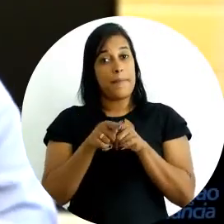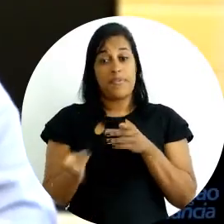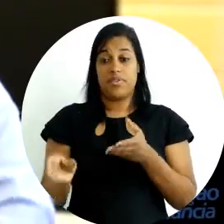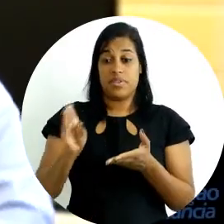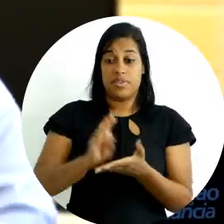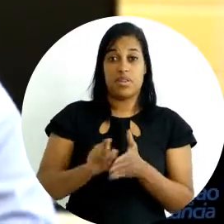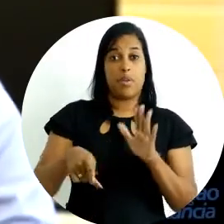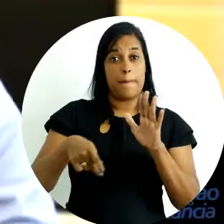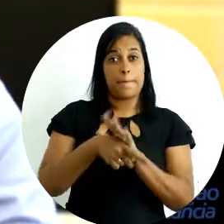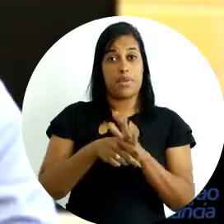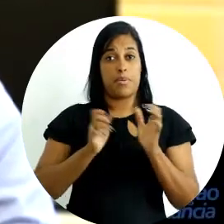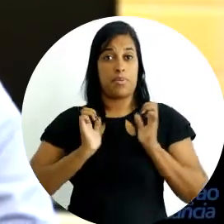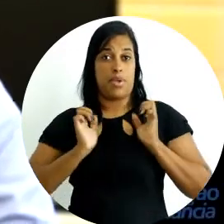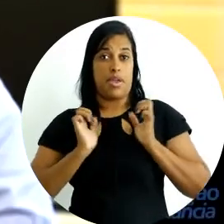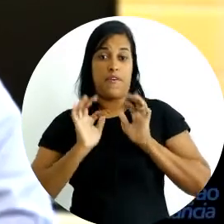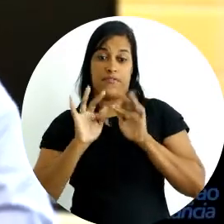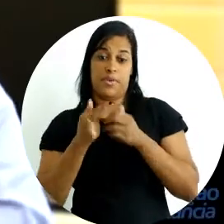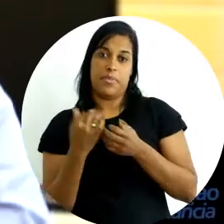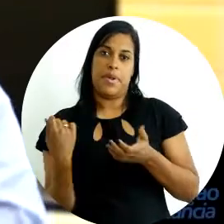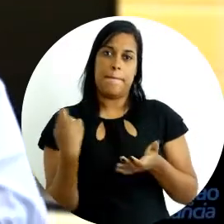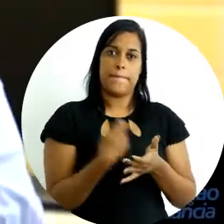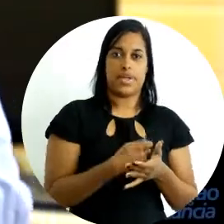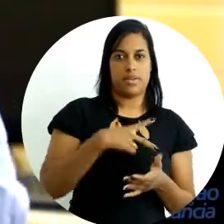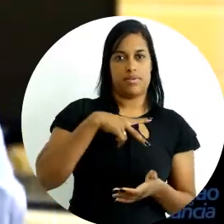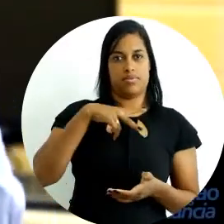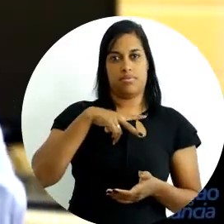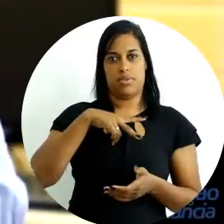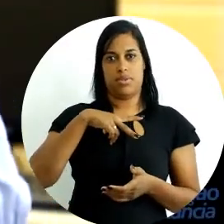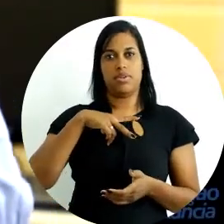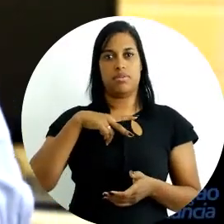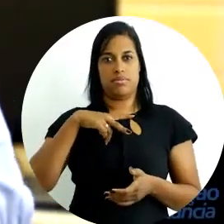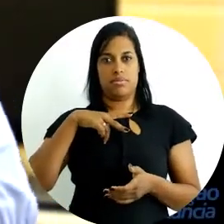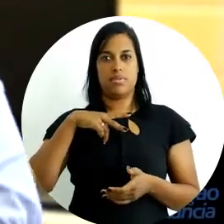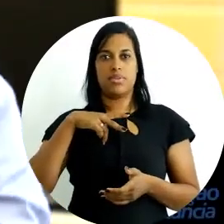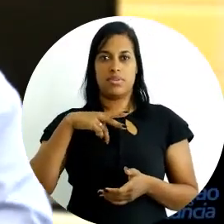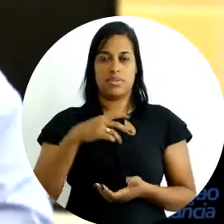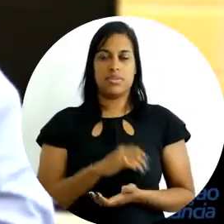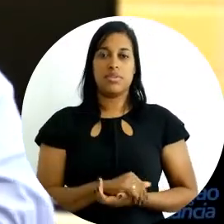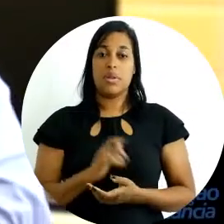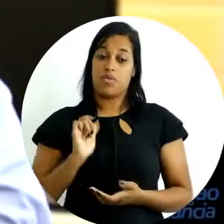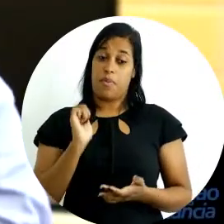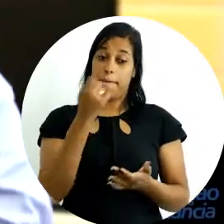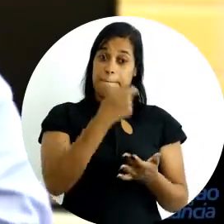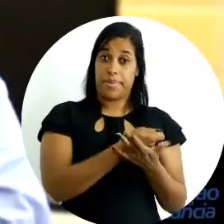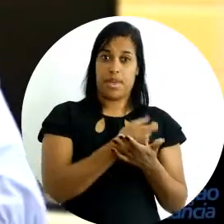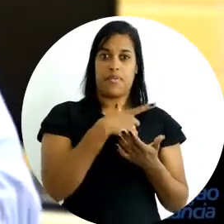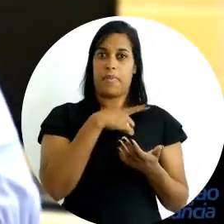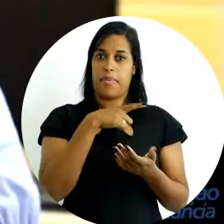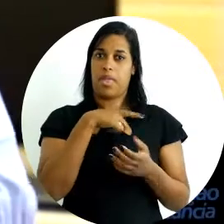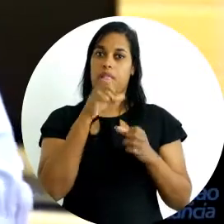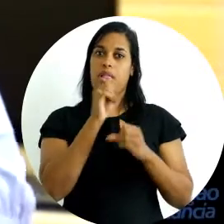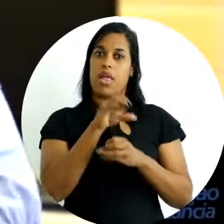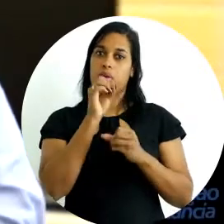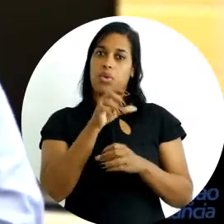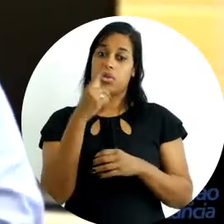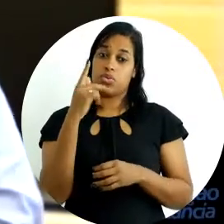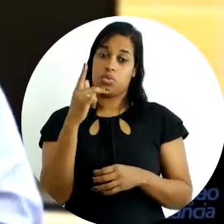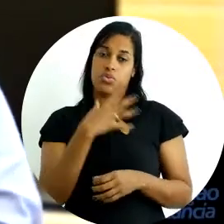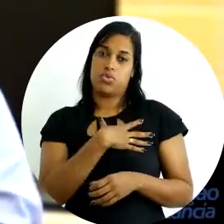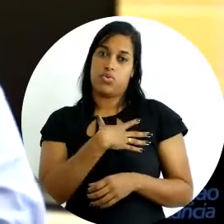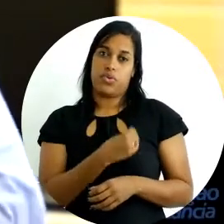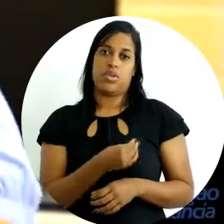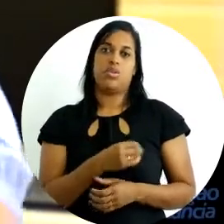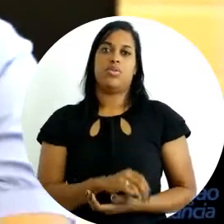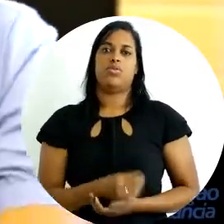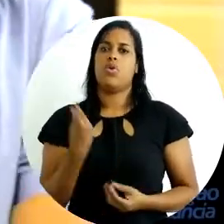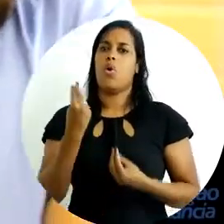eram financiados pelos próprios colonos, ou seja, era um ensino privado. Mas os colonos, eles pagavam para ter a educação dos